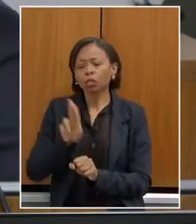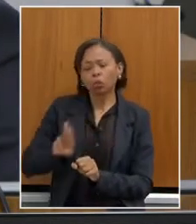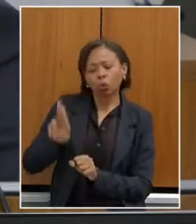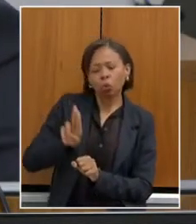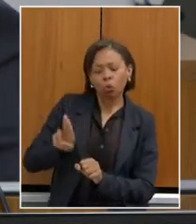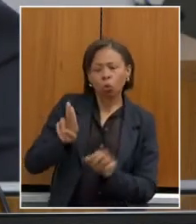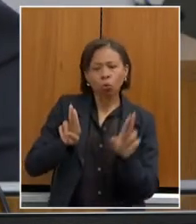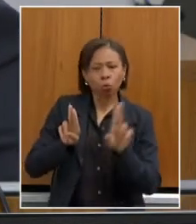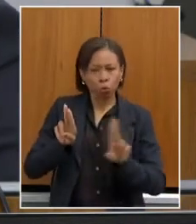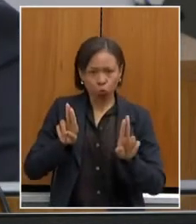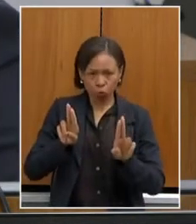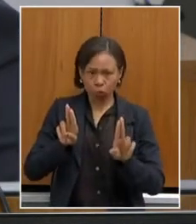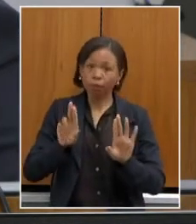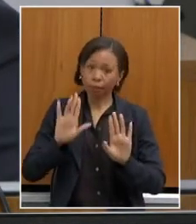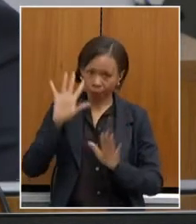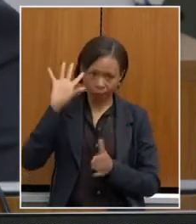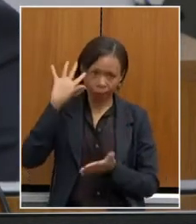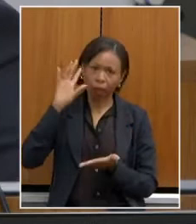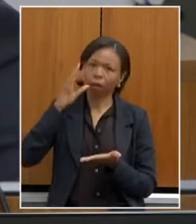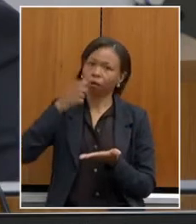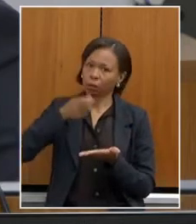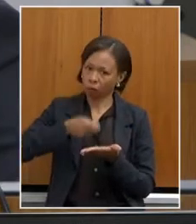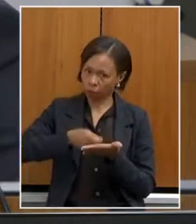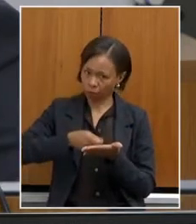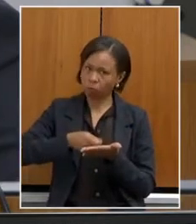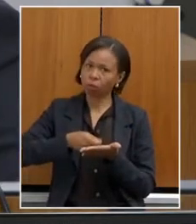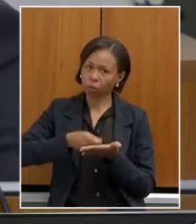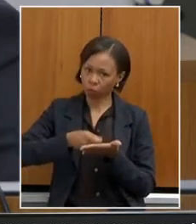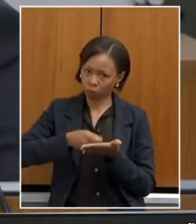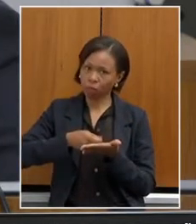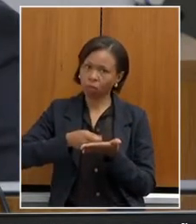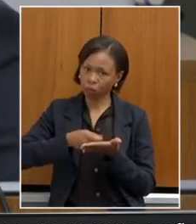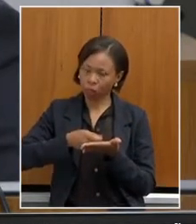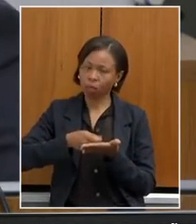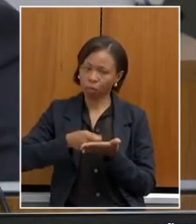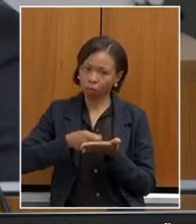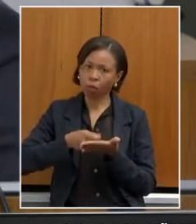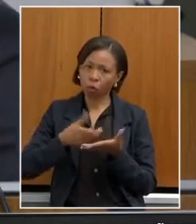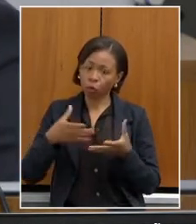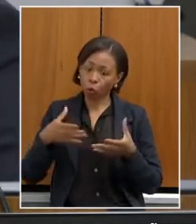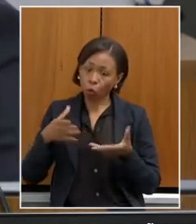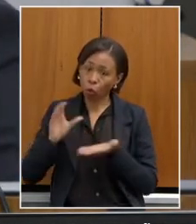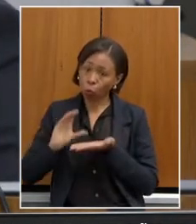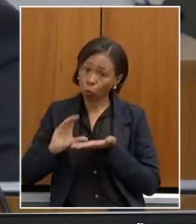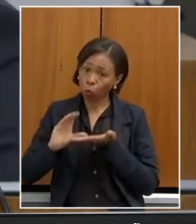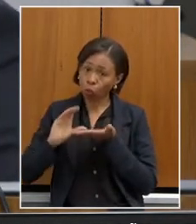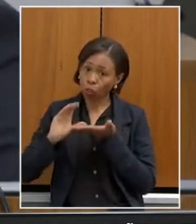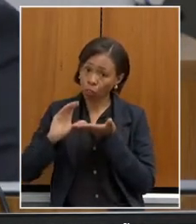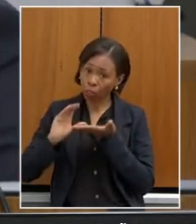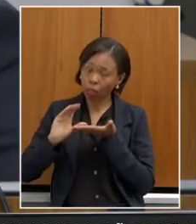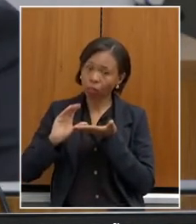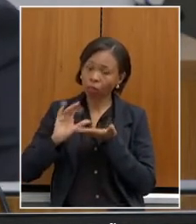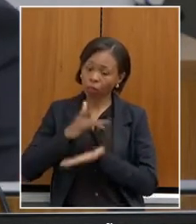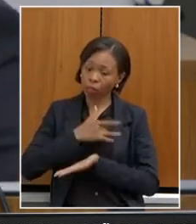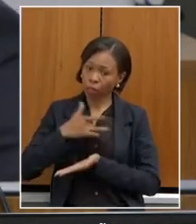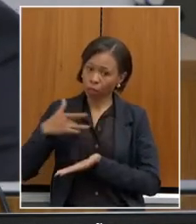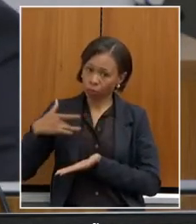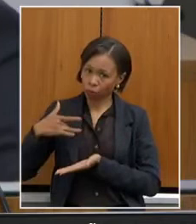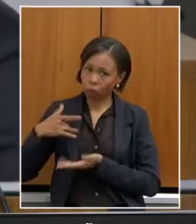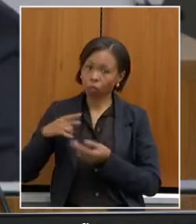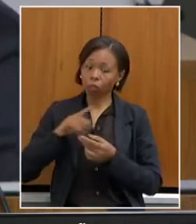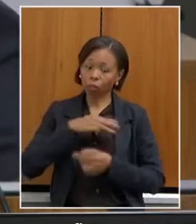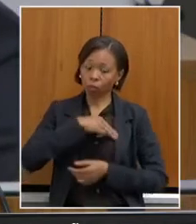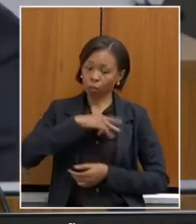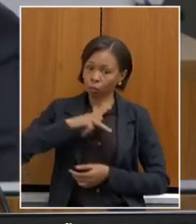é deliberado não é uma decisão monocrática deliberado com o conselho secretário municipal de saúde ministério público com esses dados